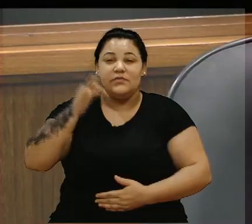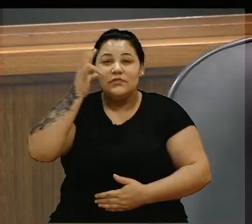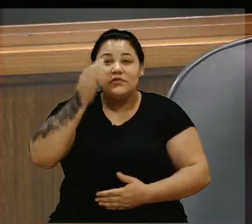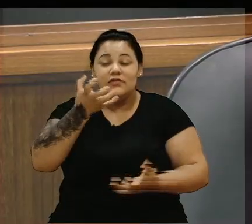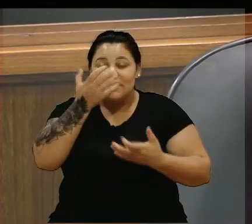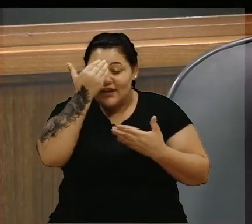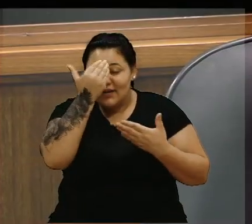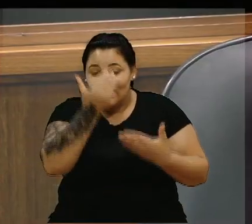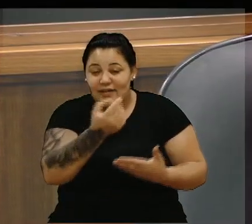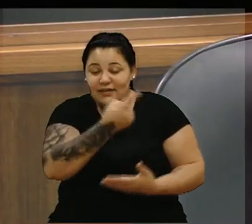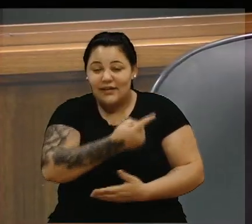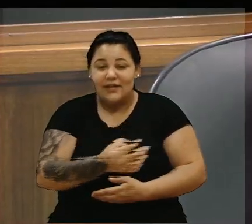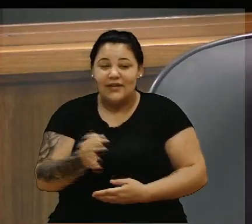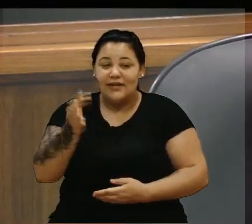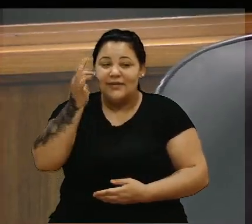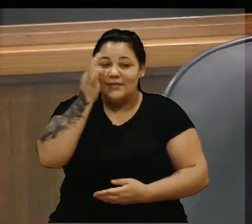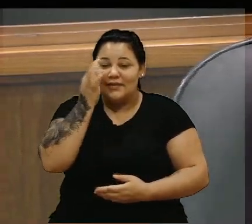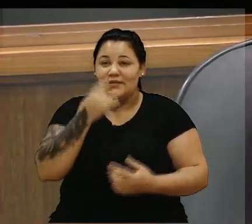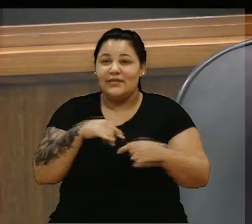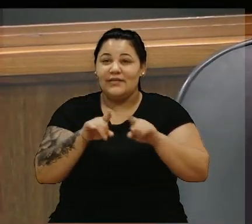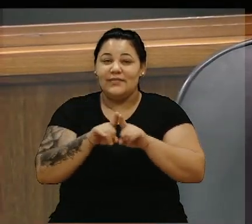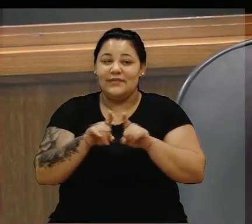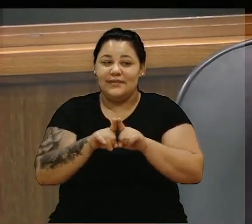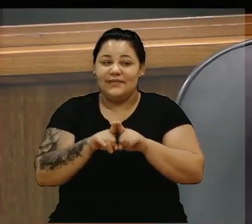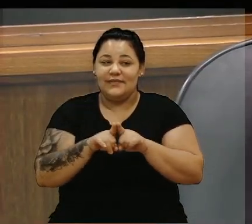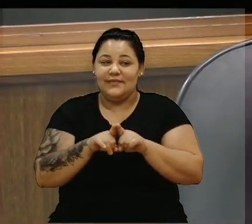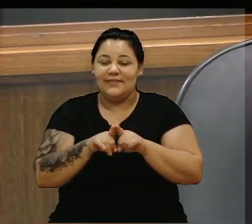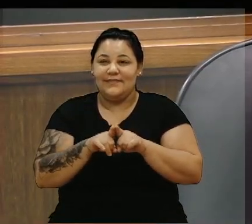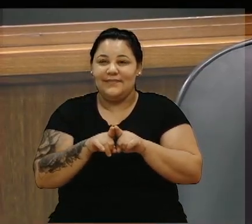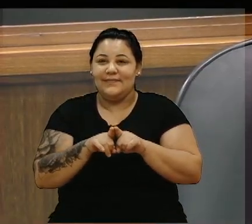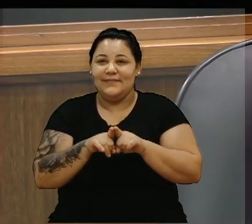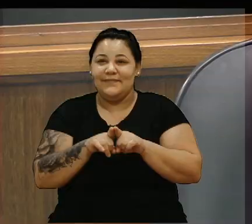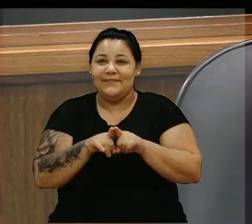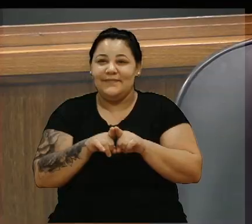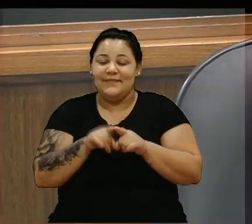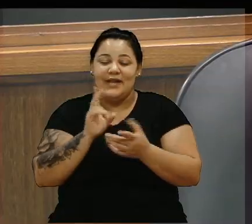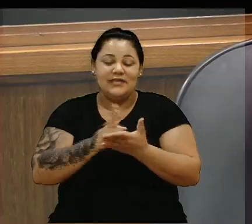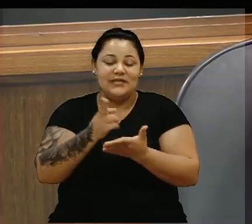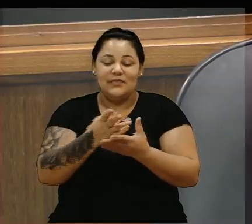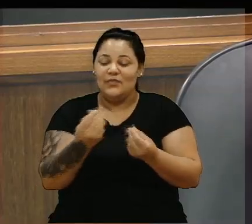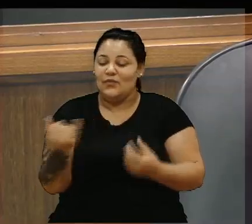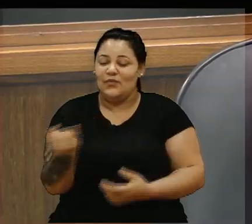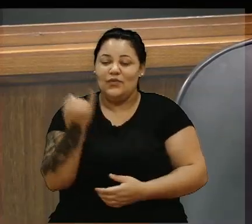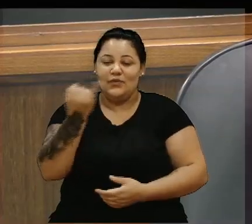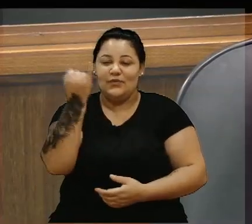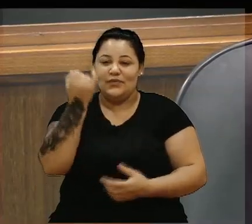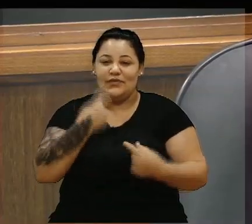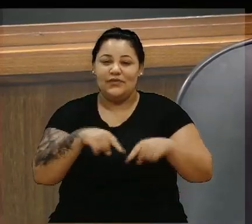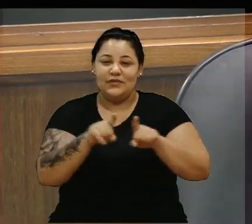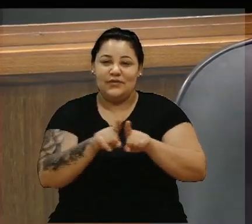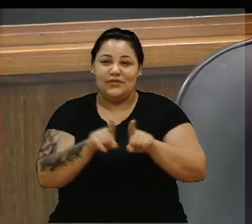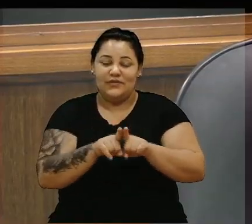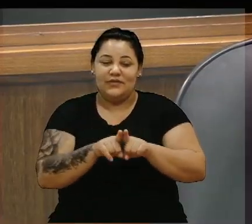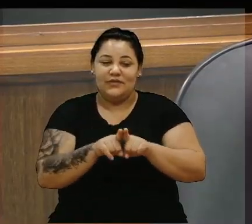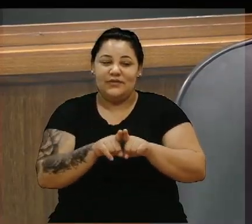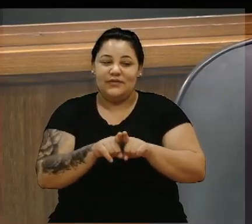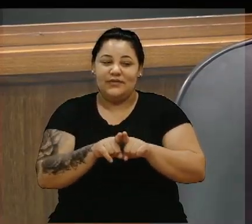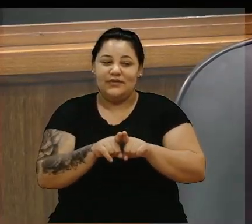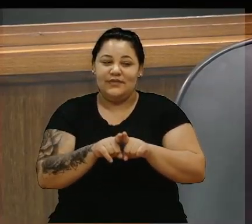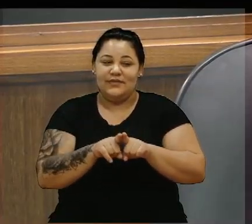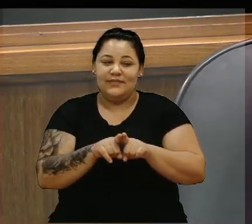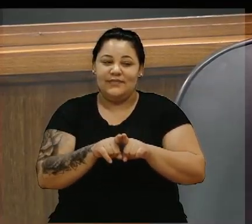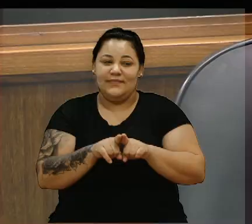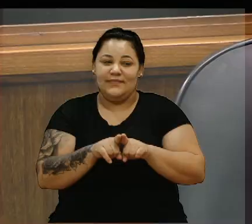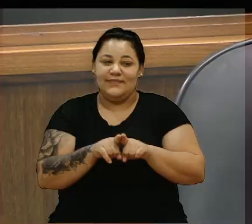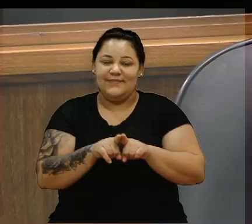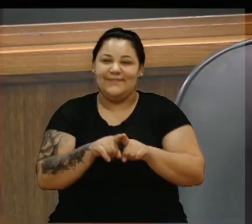agradecer a presença do Senalba. Falar sobre educação infantil é sempre fundamental. Eu já trouxe exatamente esse relato